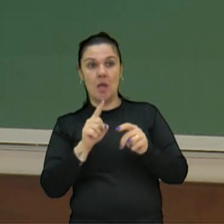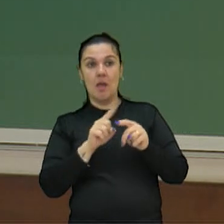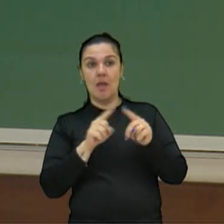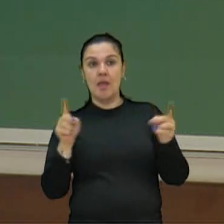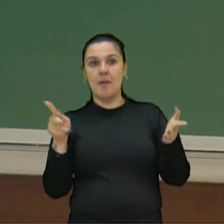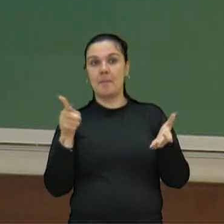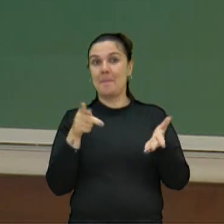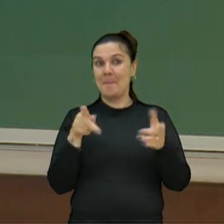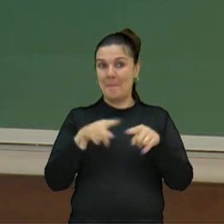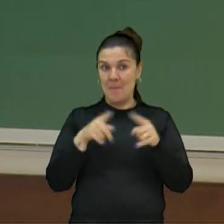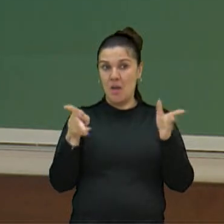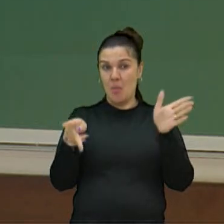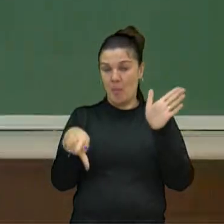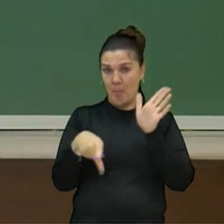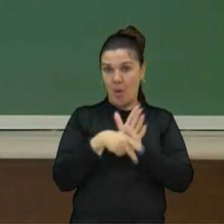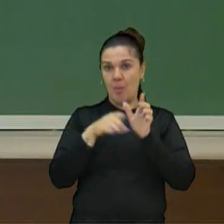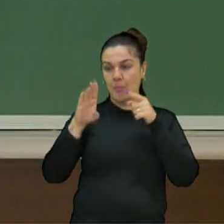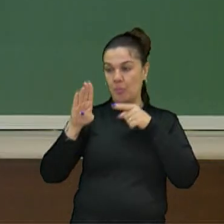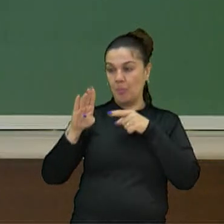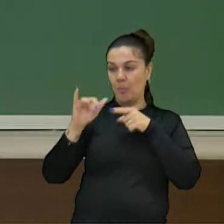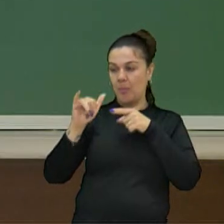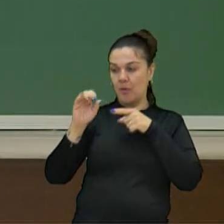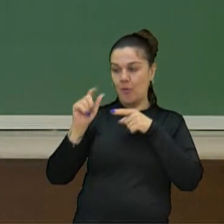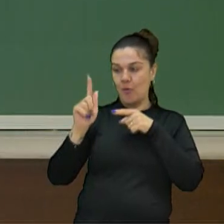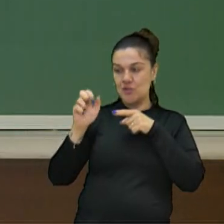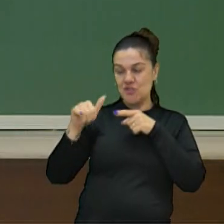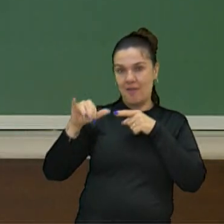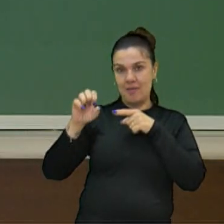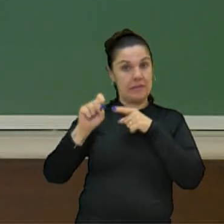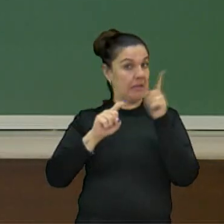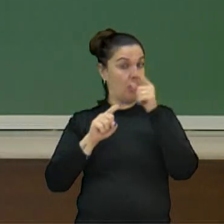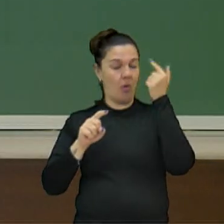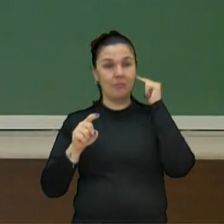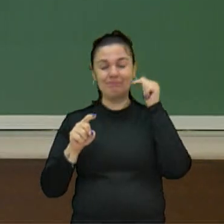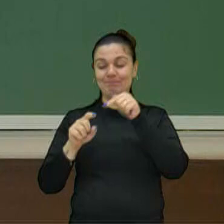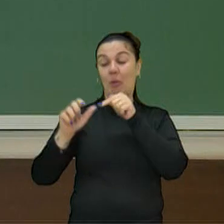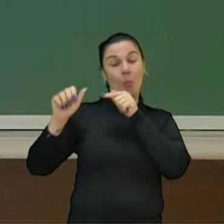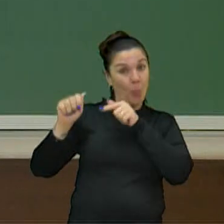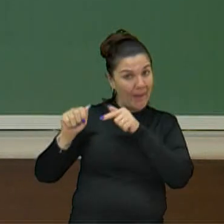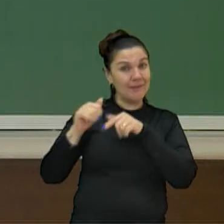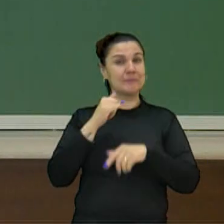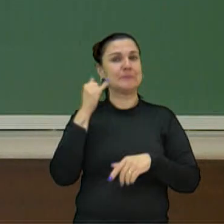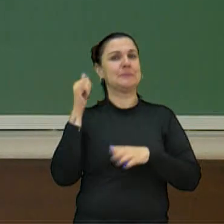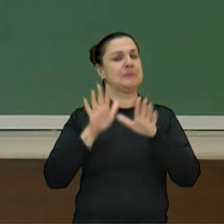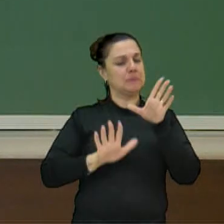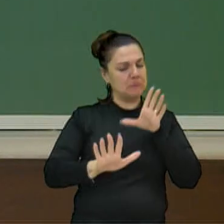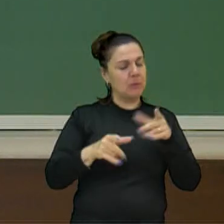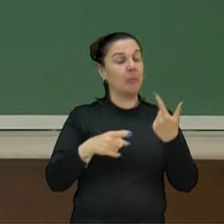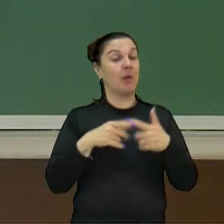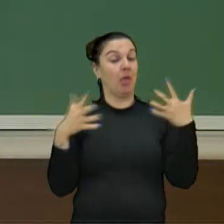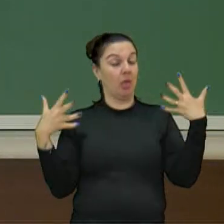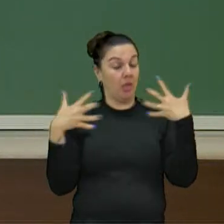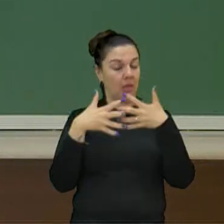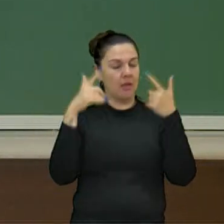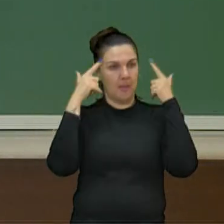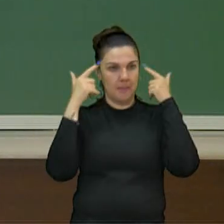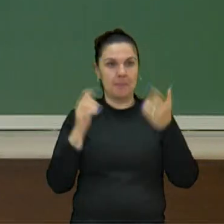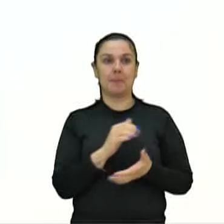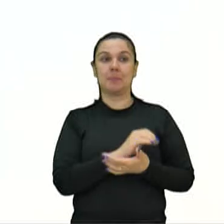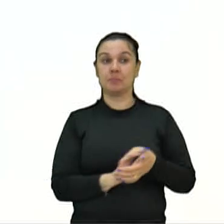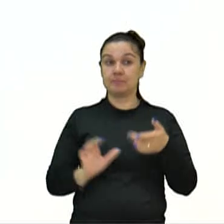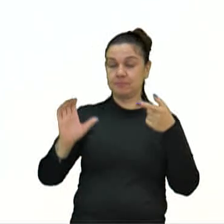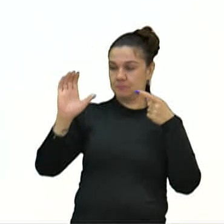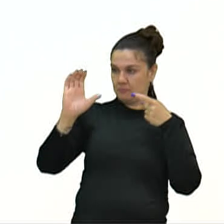por biogênese, é abiogênese, tá? Tem que tomar cuidado com essas palavrinhas que às vezes dão um nó na cabeça da gente. C.